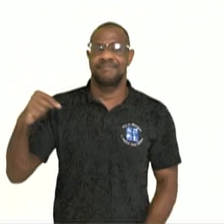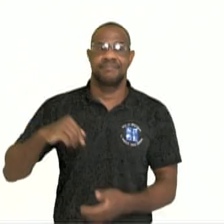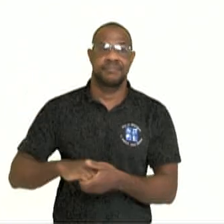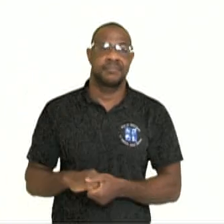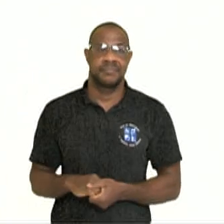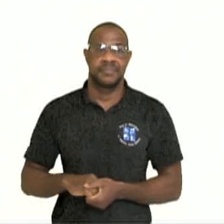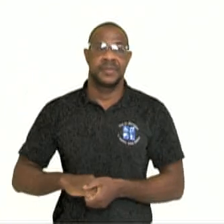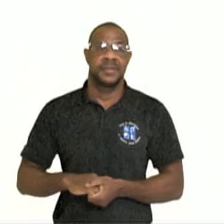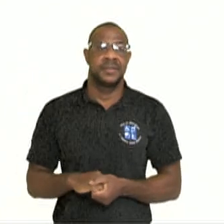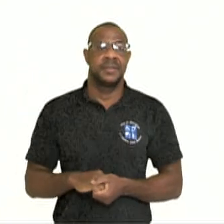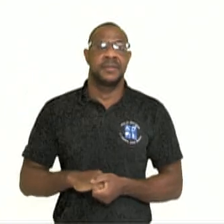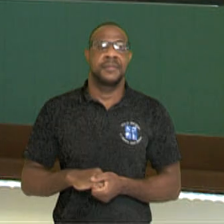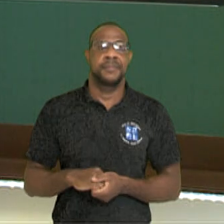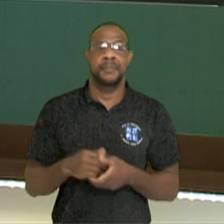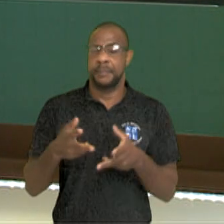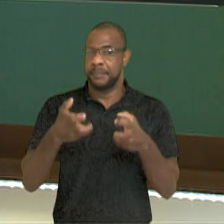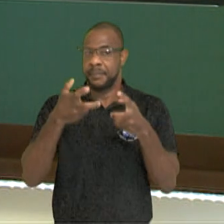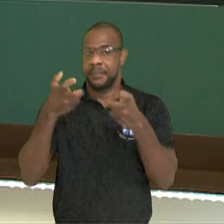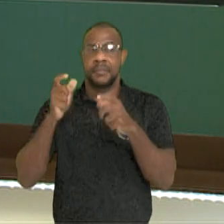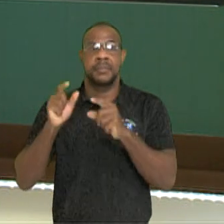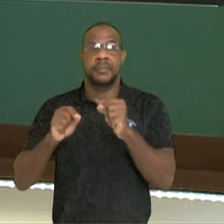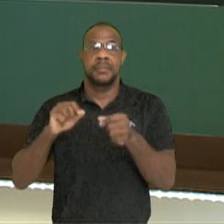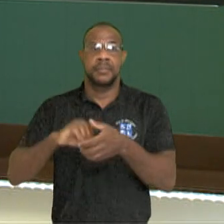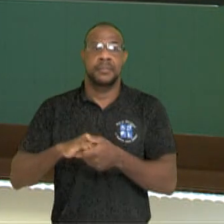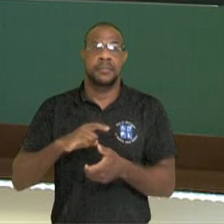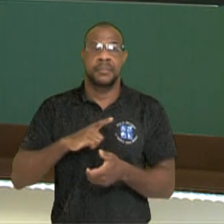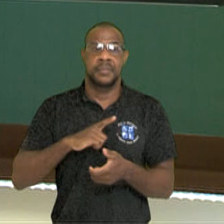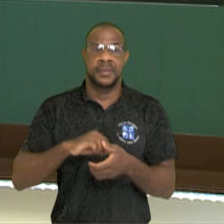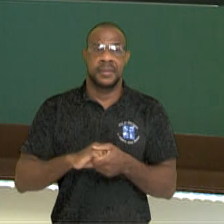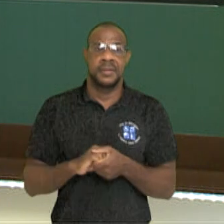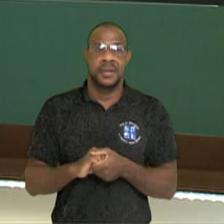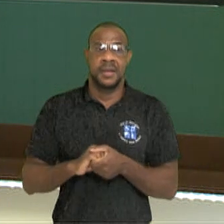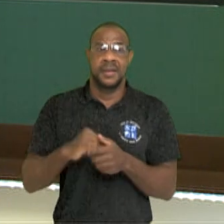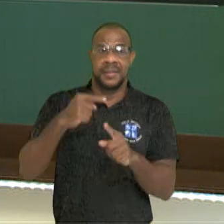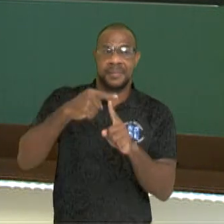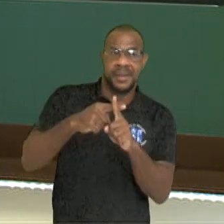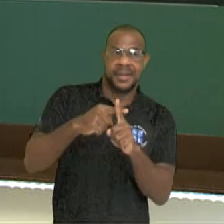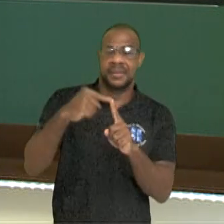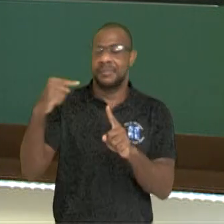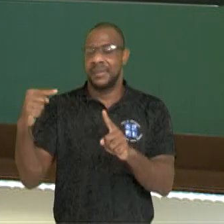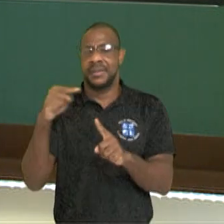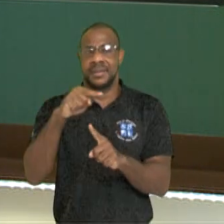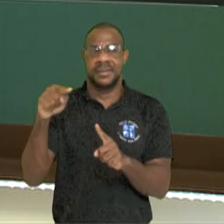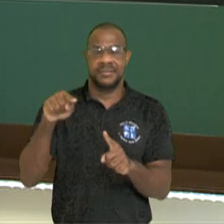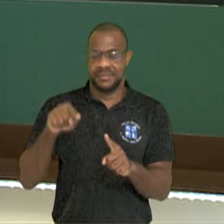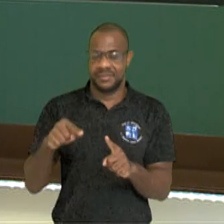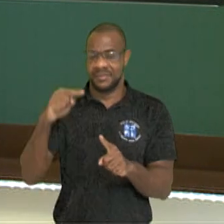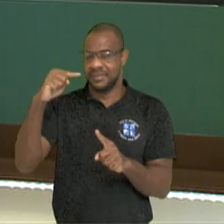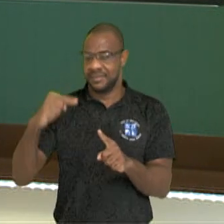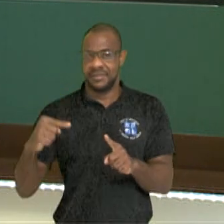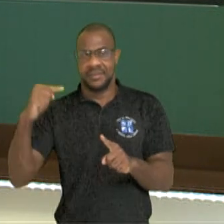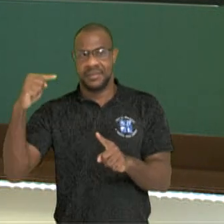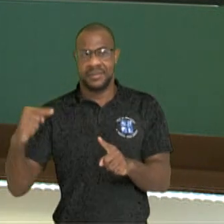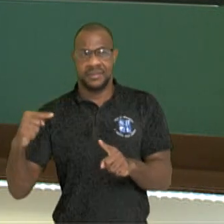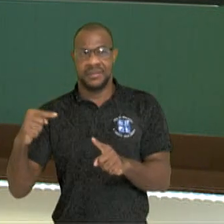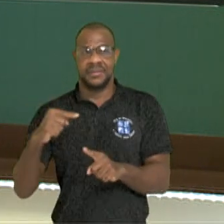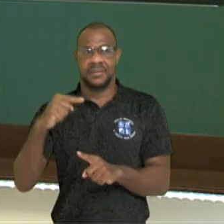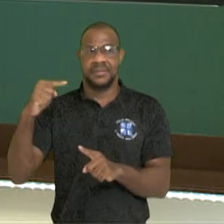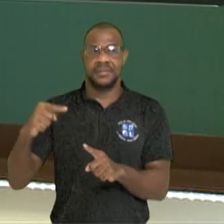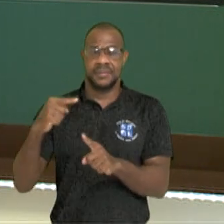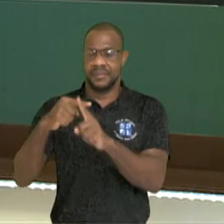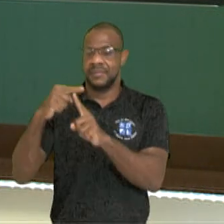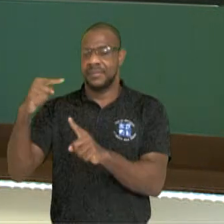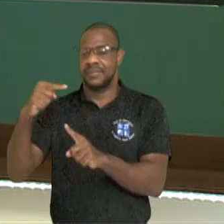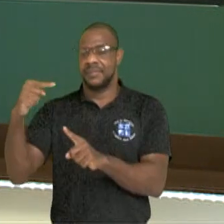negativos, ok? Percebam que aqui a professora fez o jogo do sinal, ó. Mais com menos é menos, mais com menos, menos, e mais